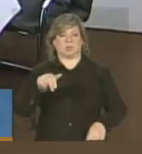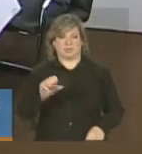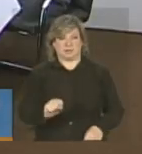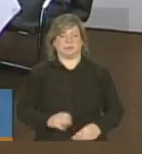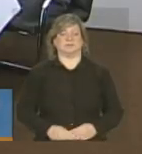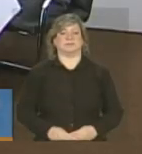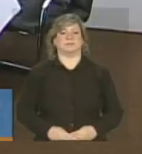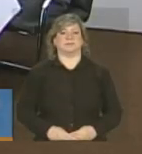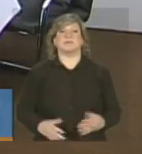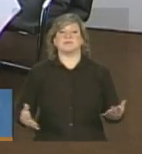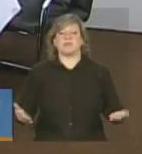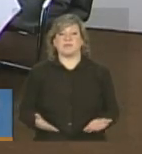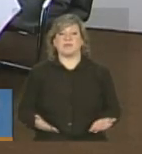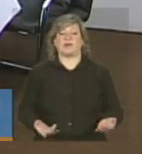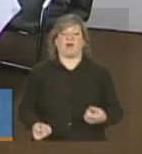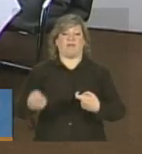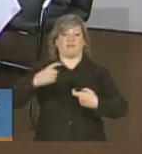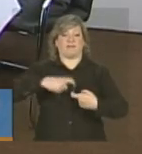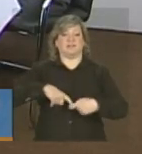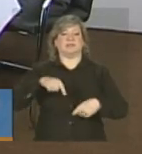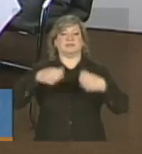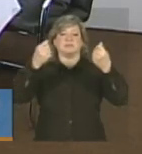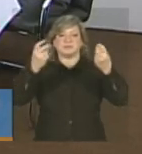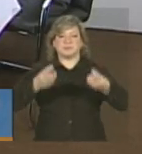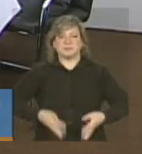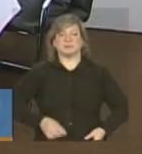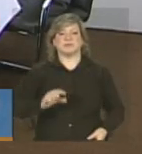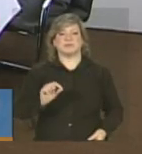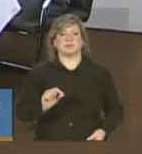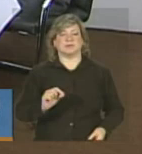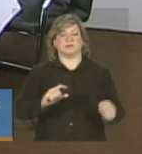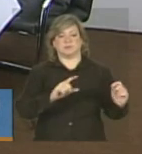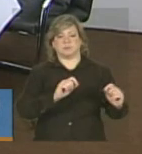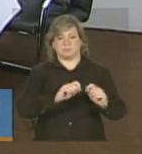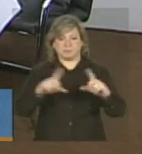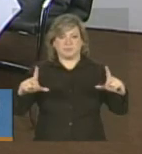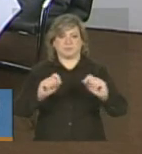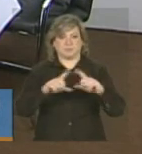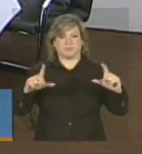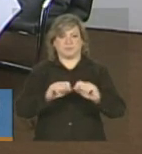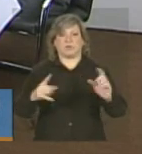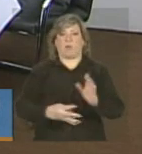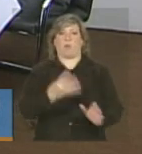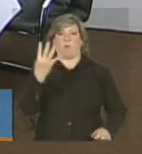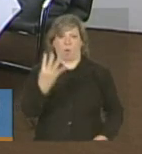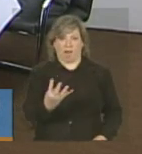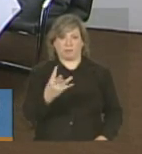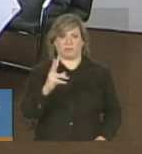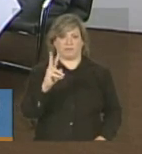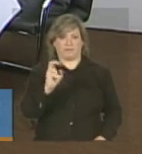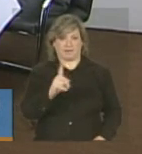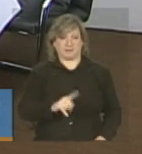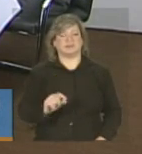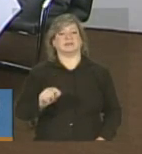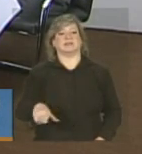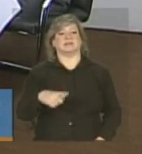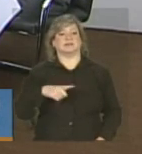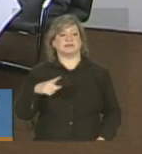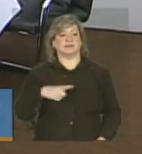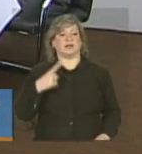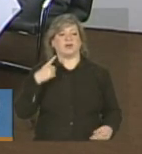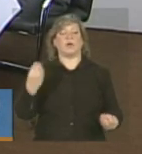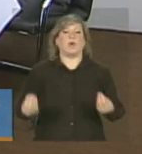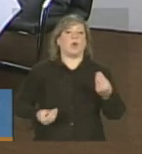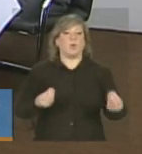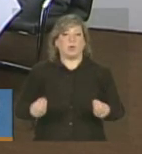agora, voltando a todo esse procedimento, passando aí pelas quatro telas que têm de ser abertas, o sistema informa que não há validação dessa senha. O